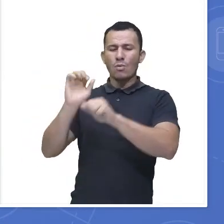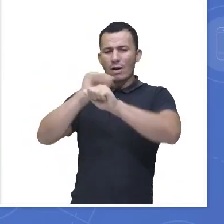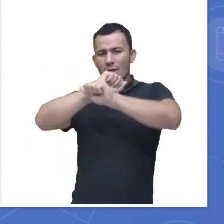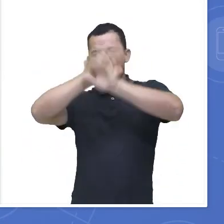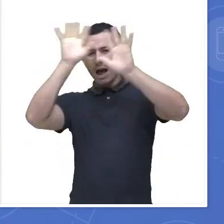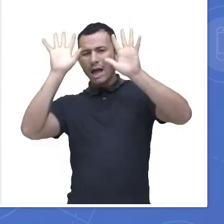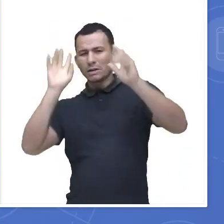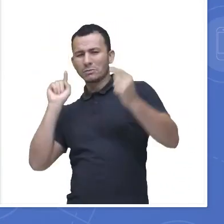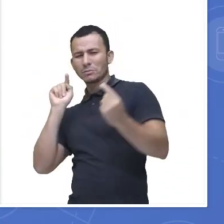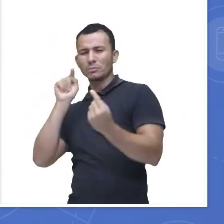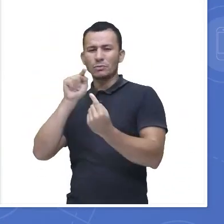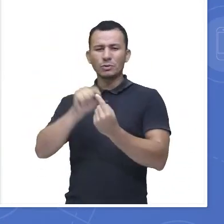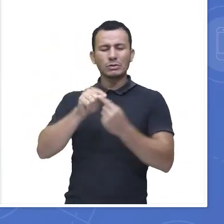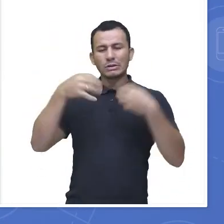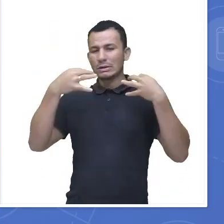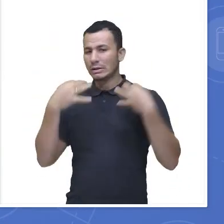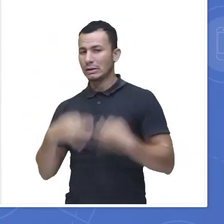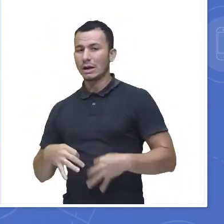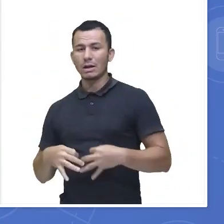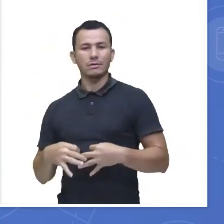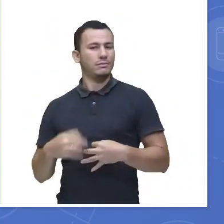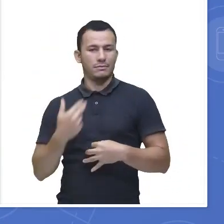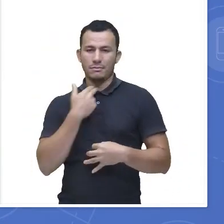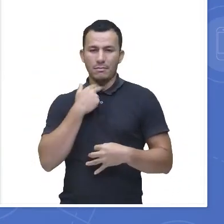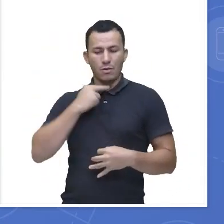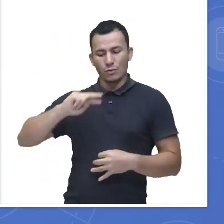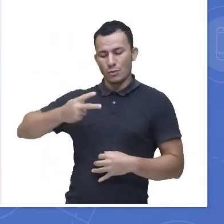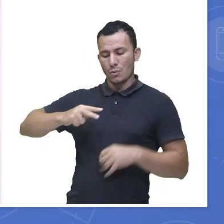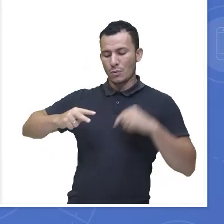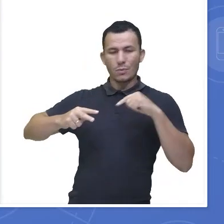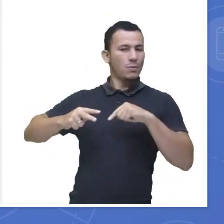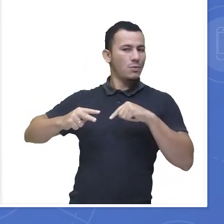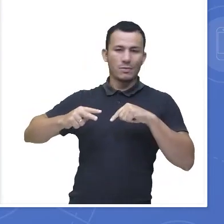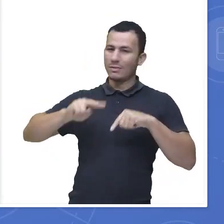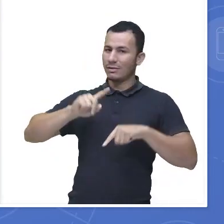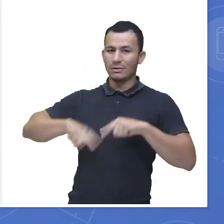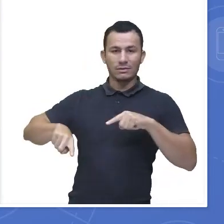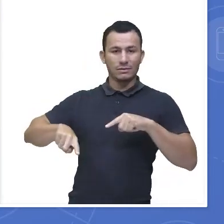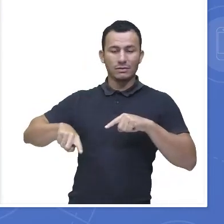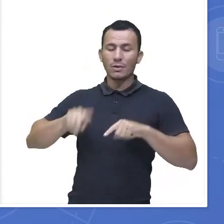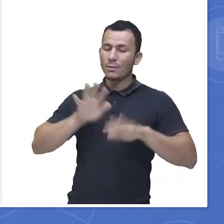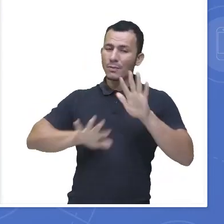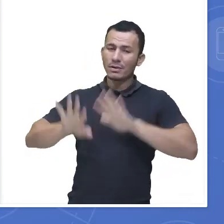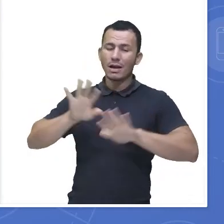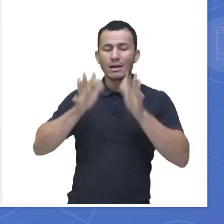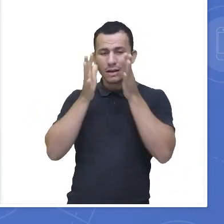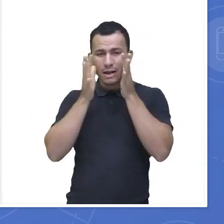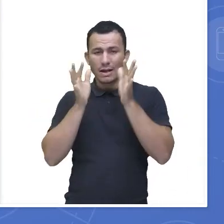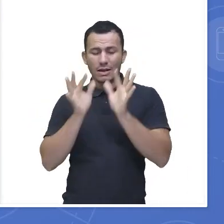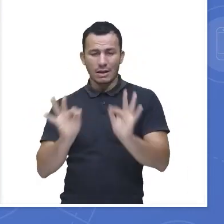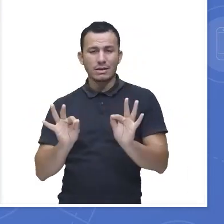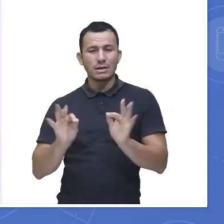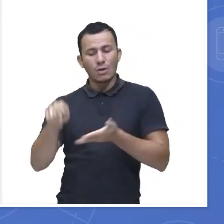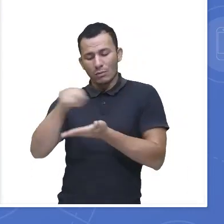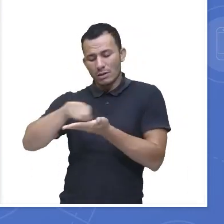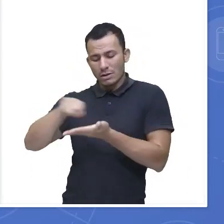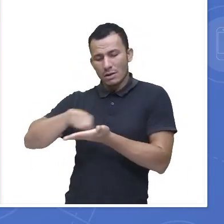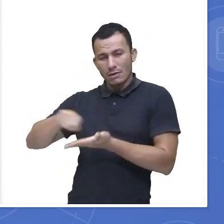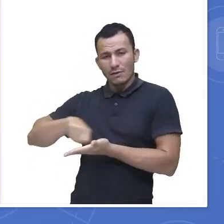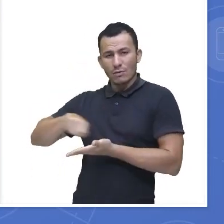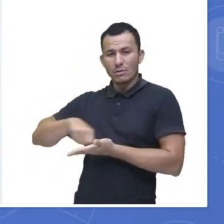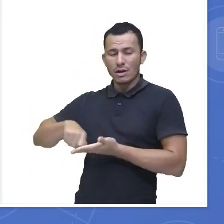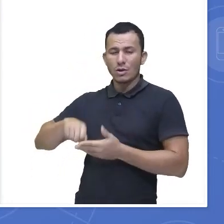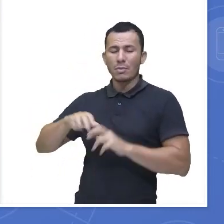claro, objetivo, formal, não se pode. Tem que se ter muito cuidado ao elaborar o texto para evitar a